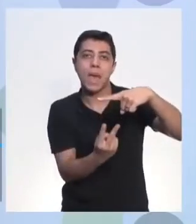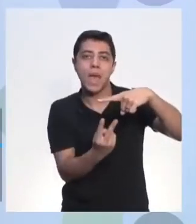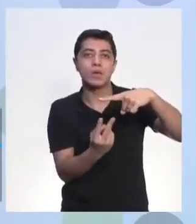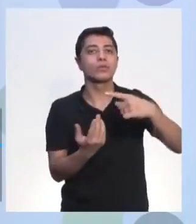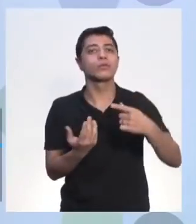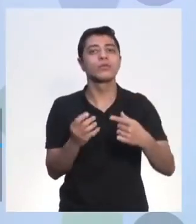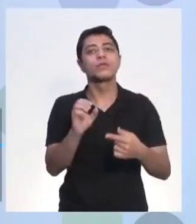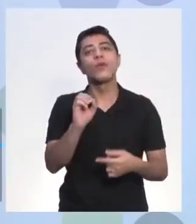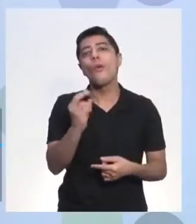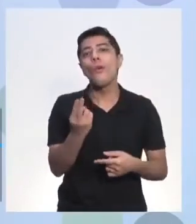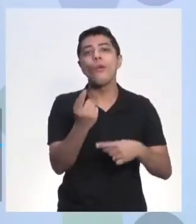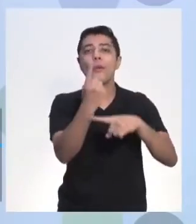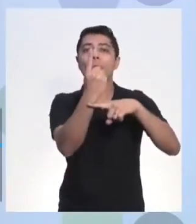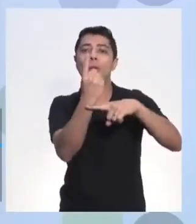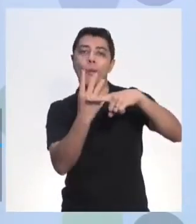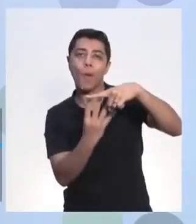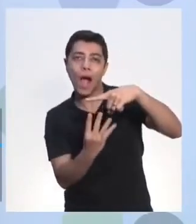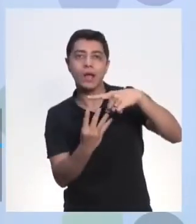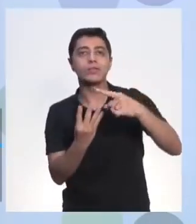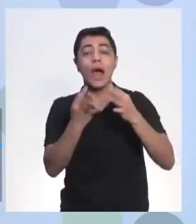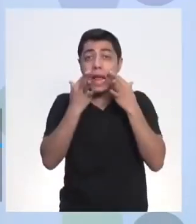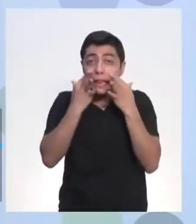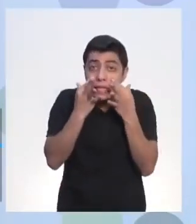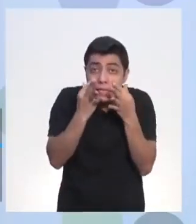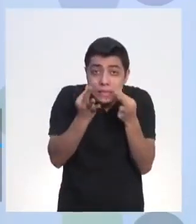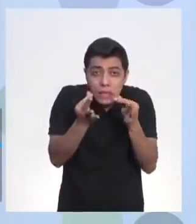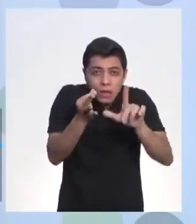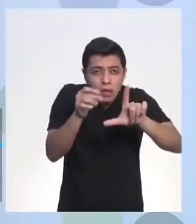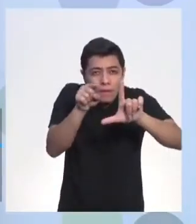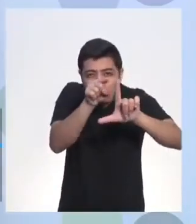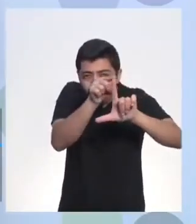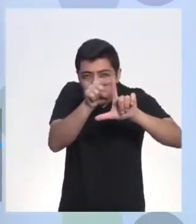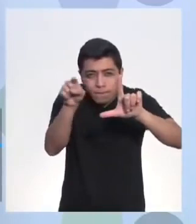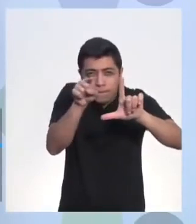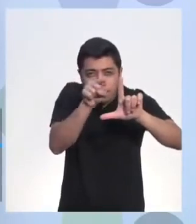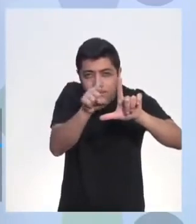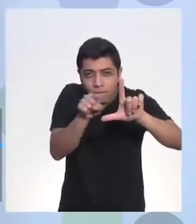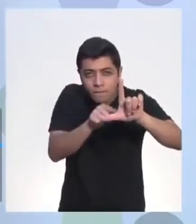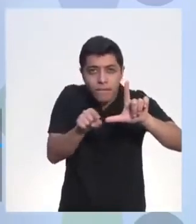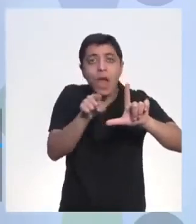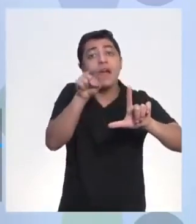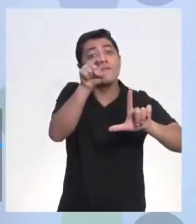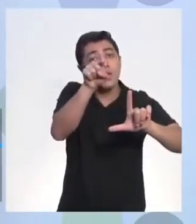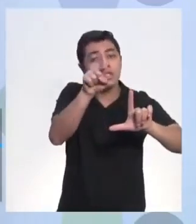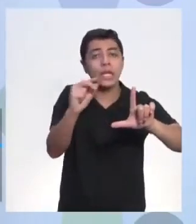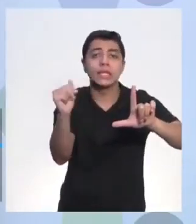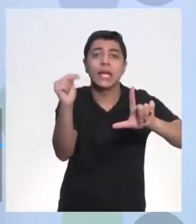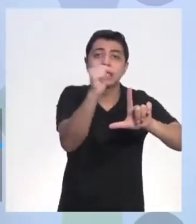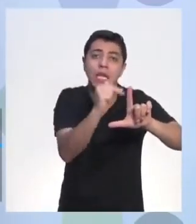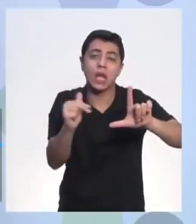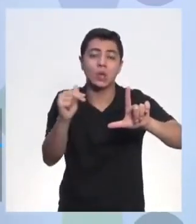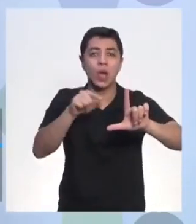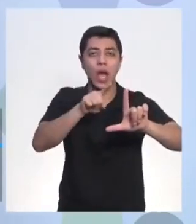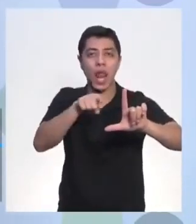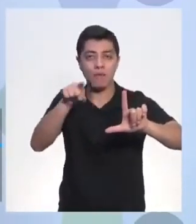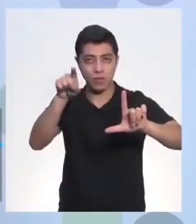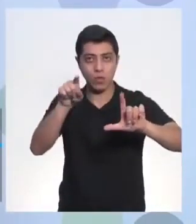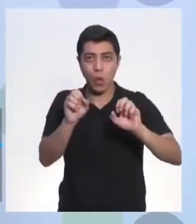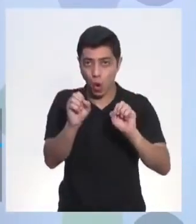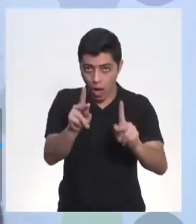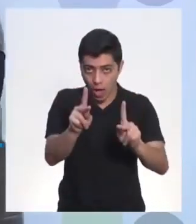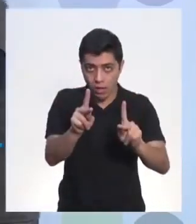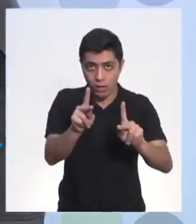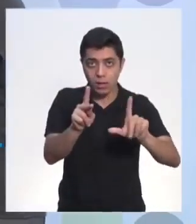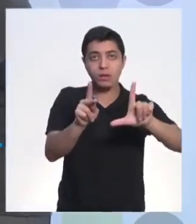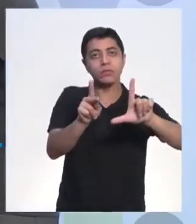4 ao 0,25, tá bom? Então, o que eu quero que vocês tentem fazer? Um gráfico, ligando o X com o Y no plano